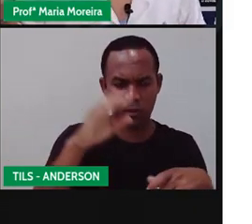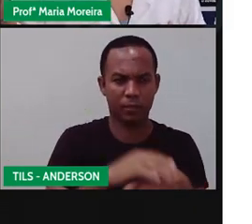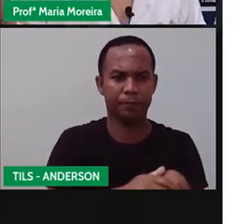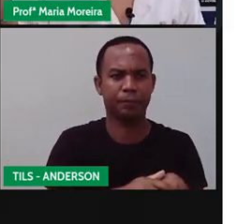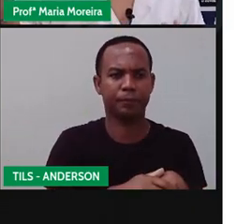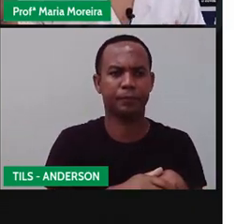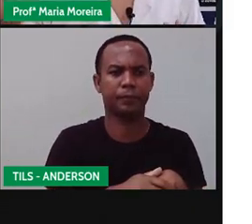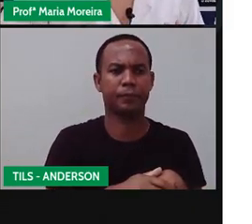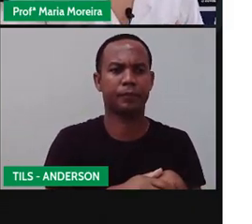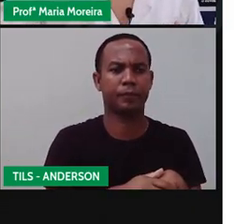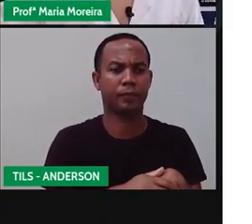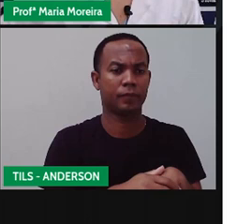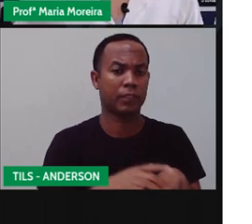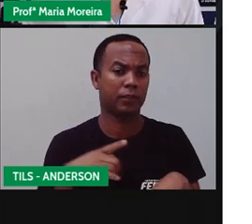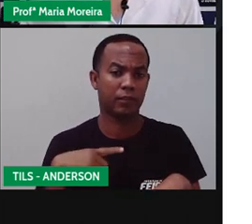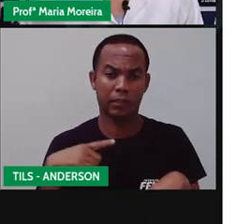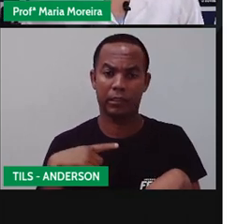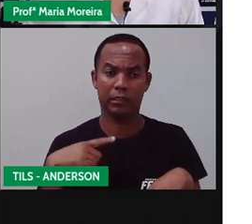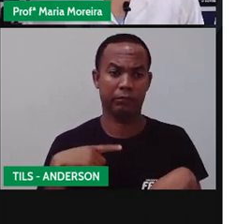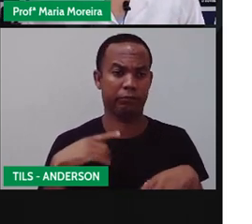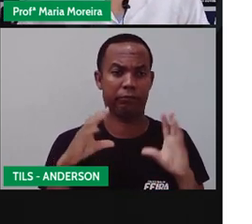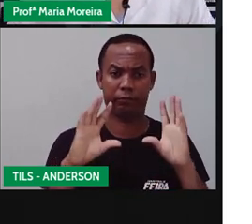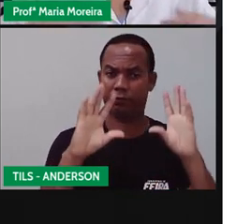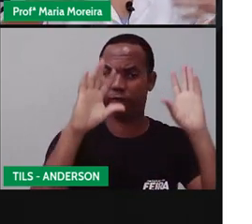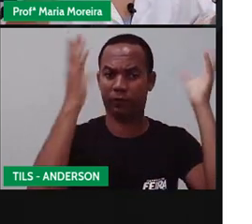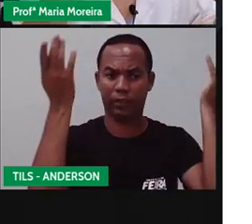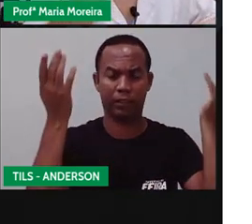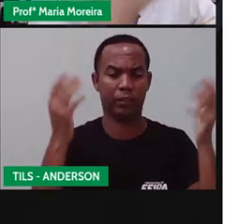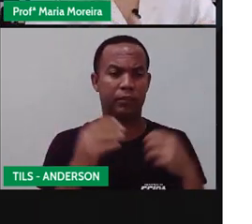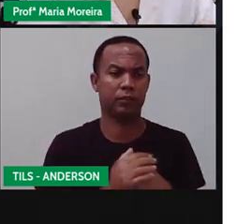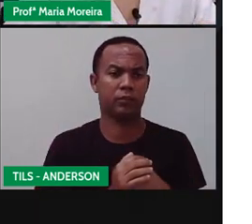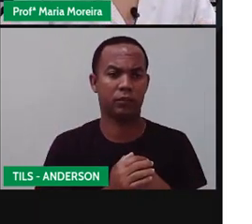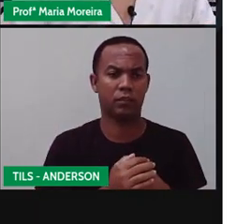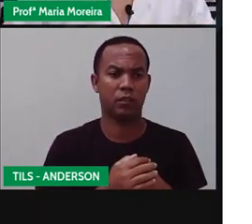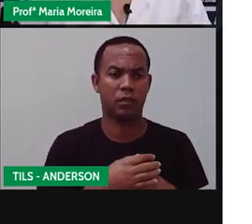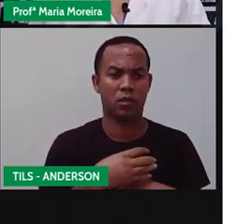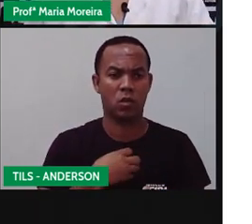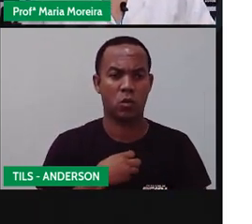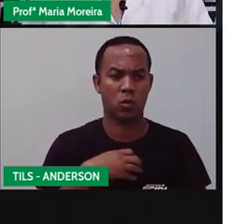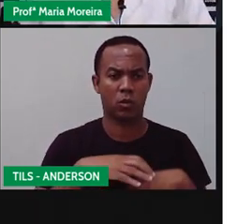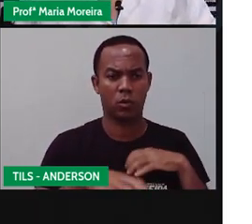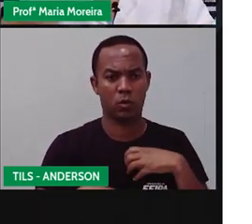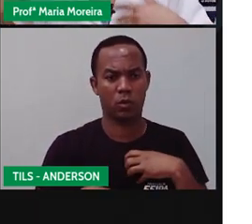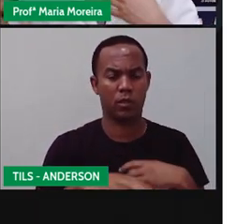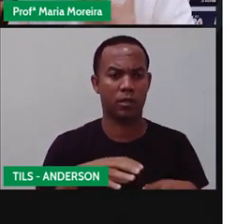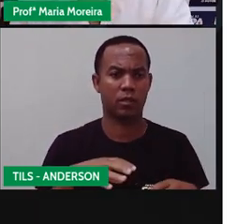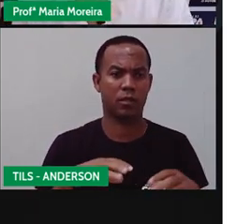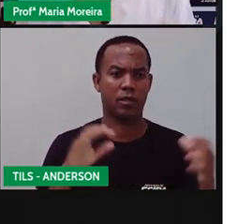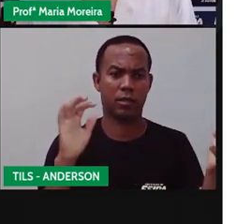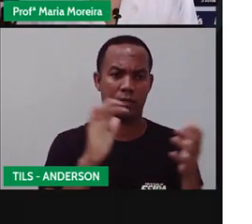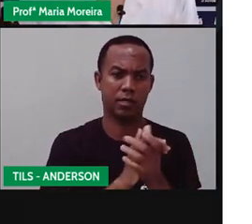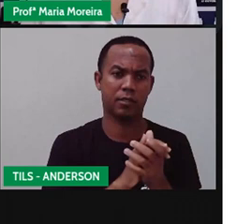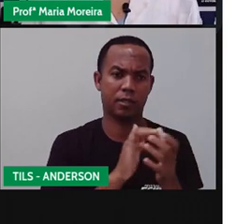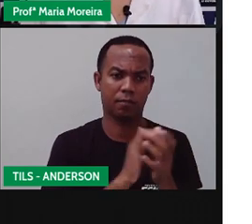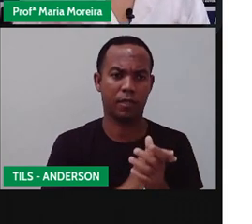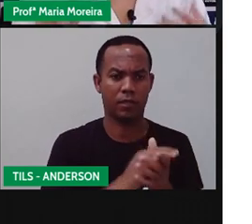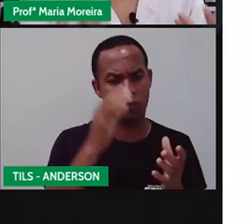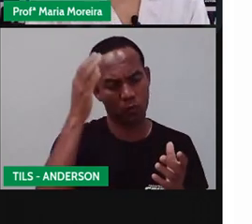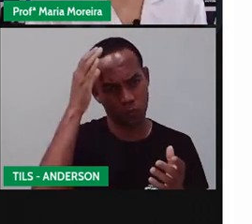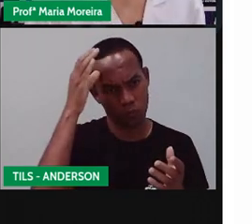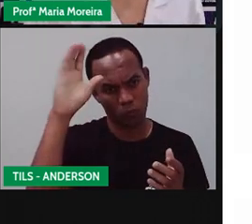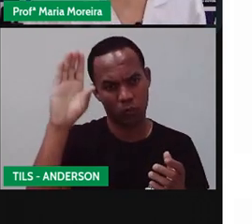um vai ter o quê? Os seus rituais de passagem, vai ter suas características para o casamento, vai ter suas características culturais,